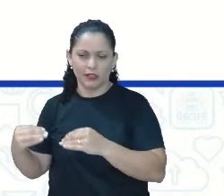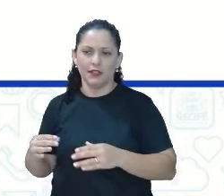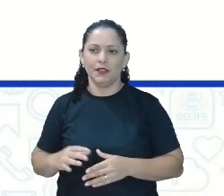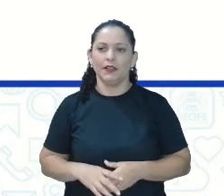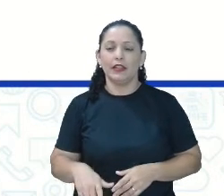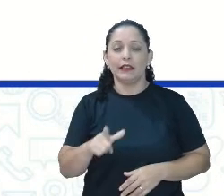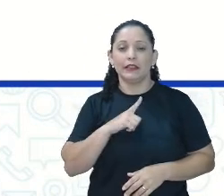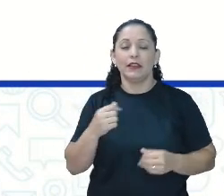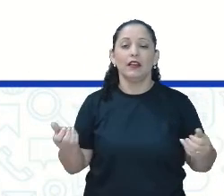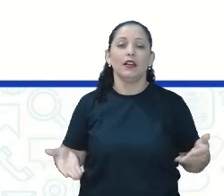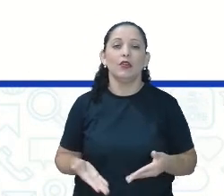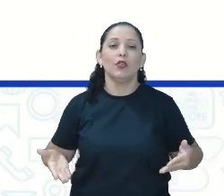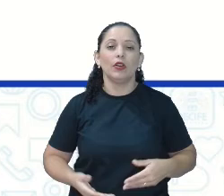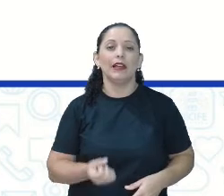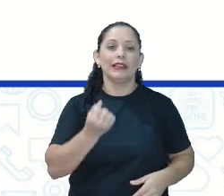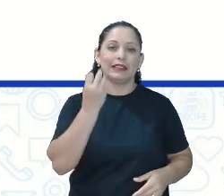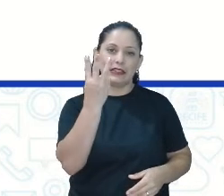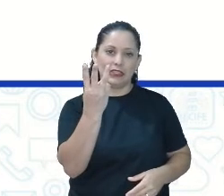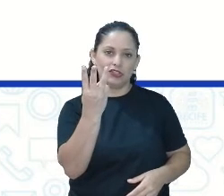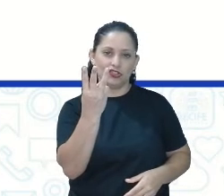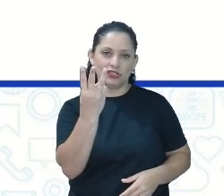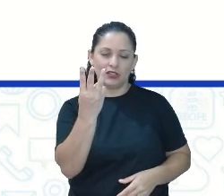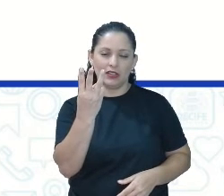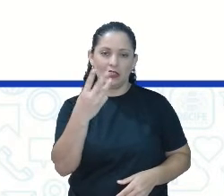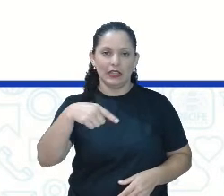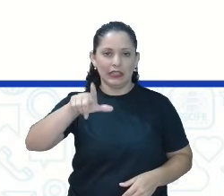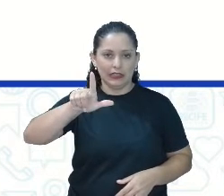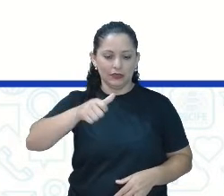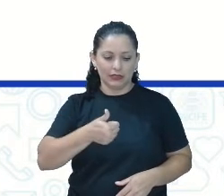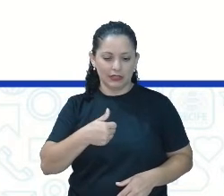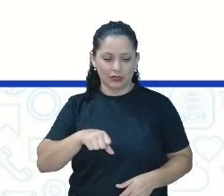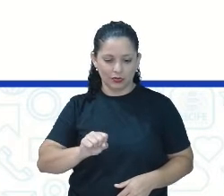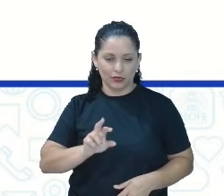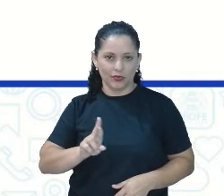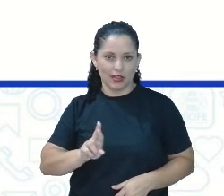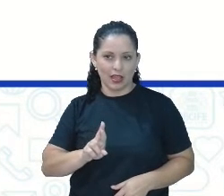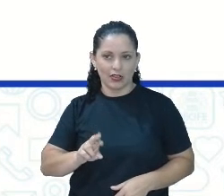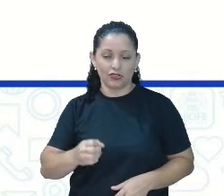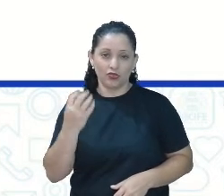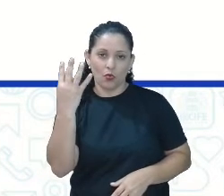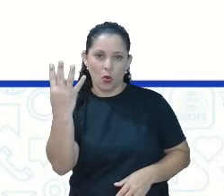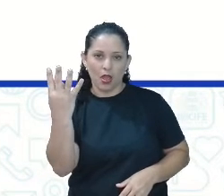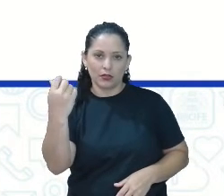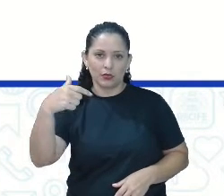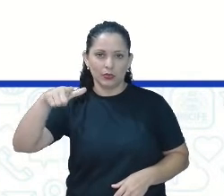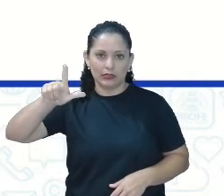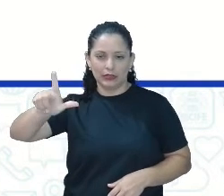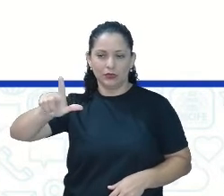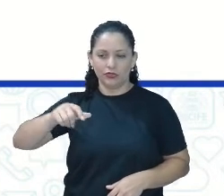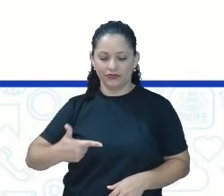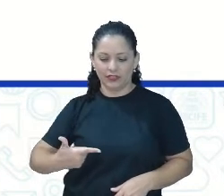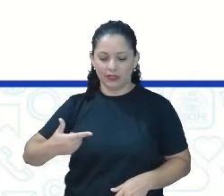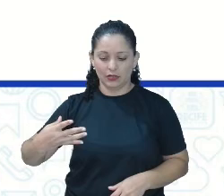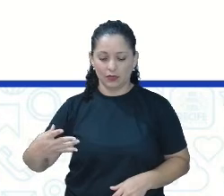litros vai custar R$18,00, 4 litros vai custar quanto?